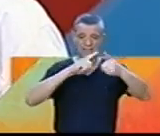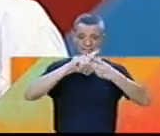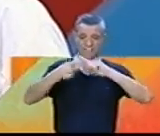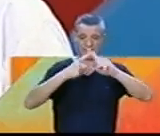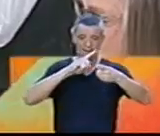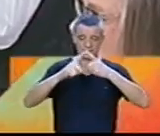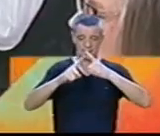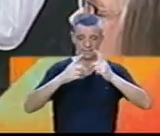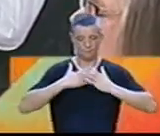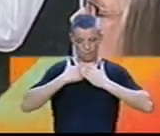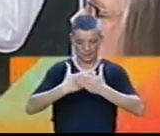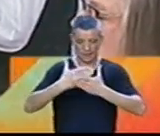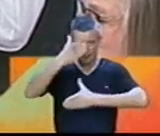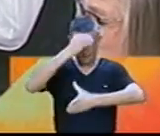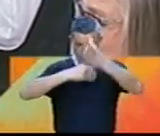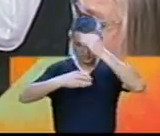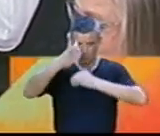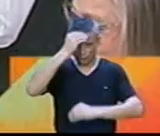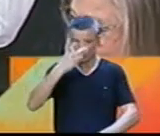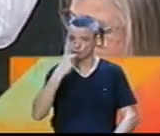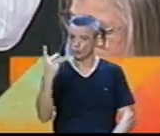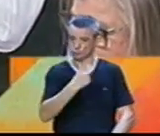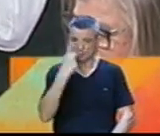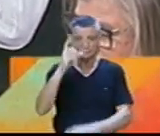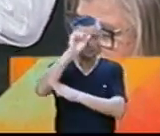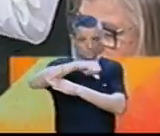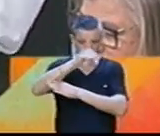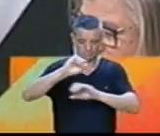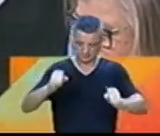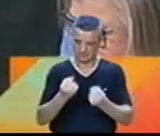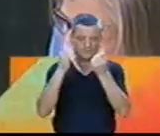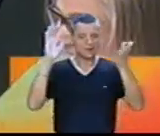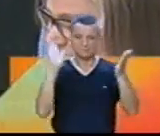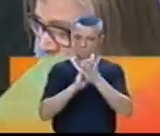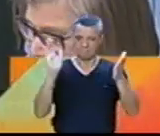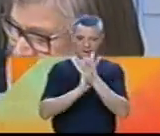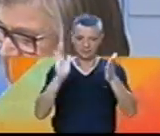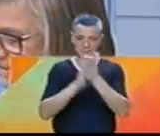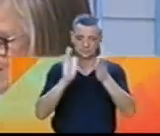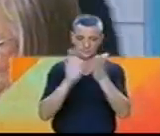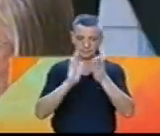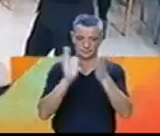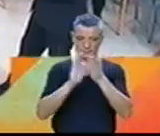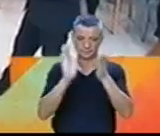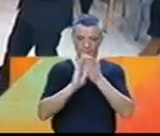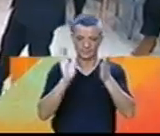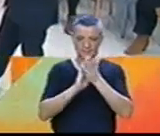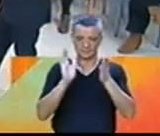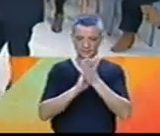vontade de aprender... Claro. Sozinho? Sim. Sozinho. Uma salva de palmas. Um beijo autodidata. Obrigado.